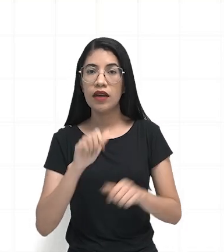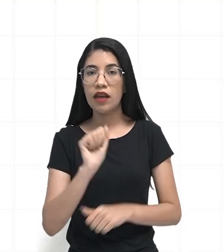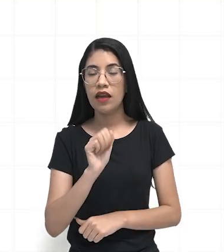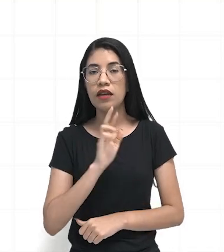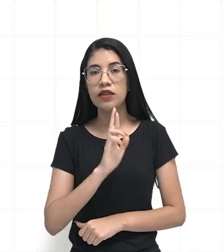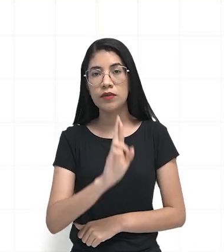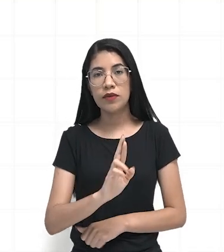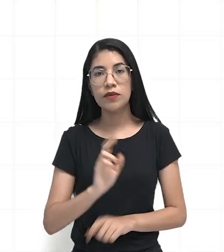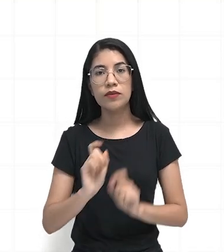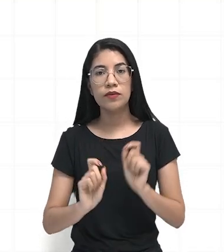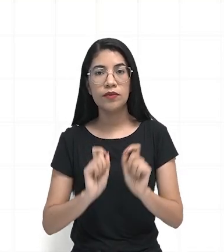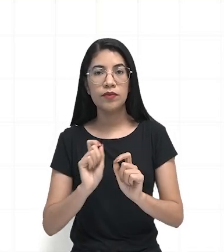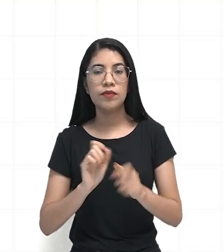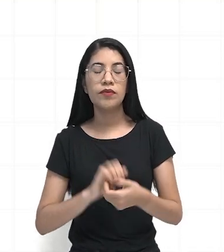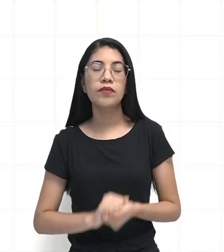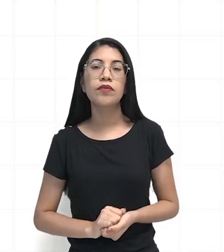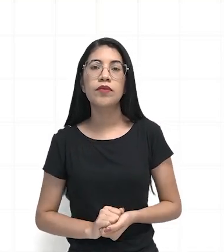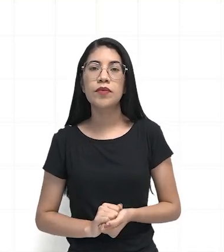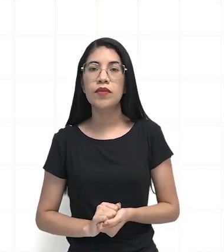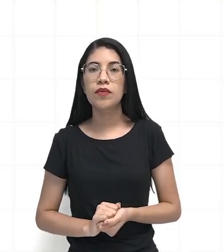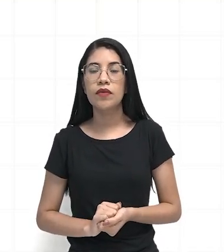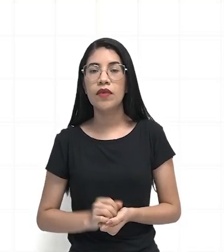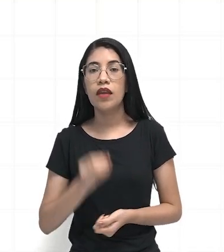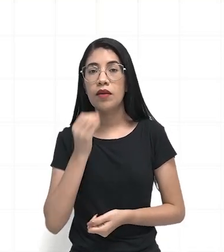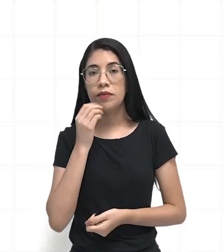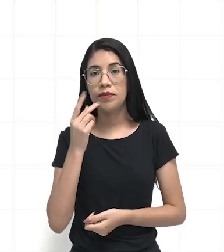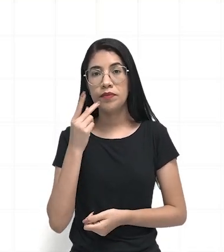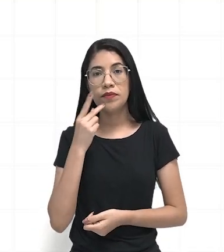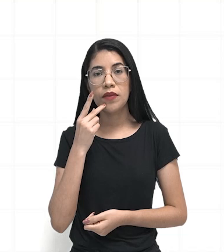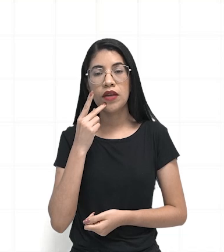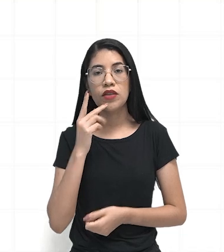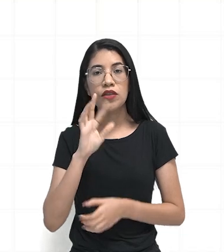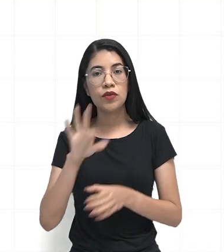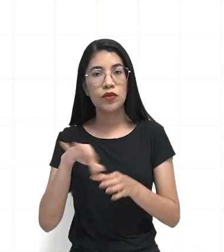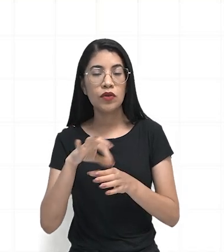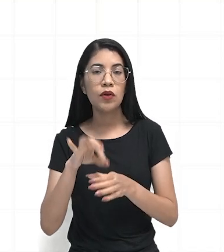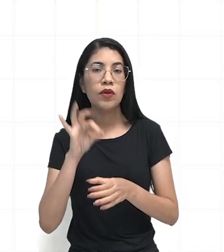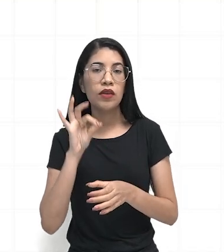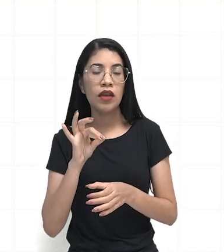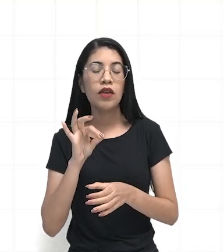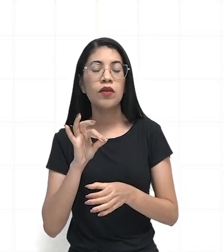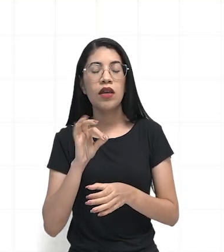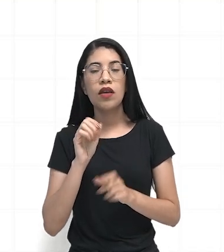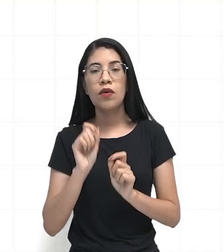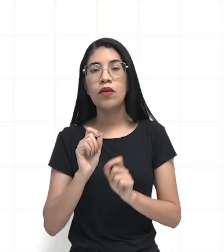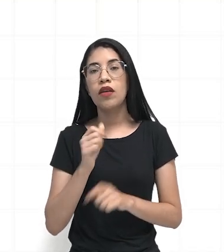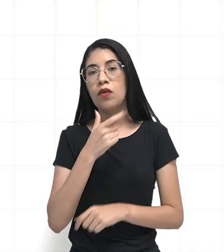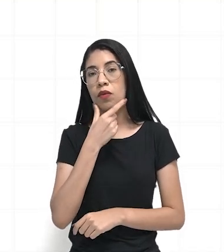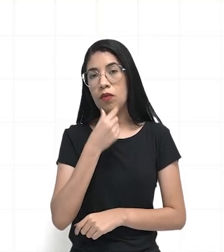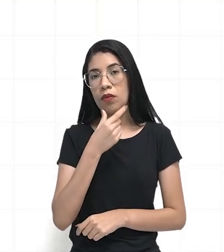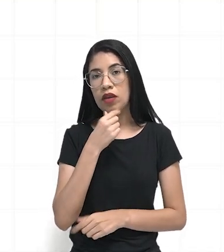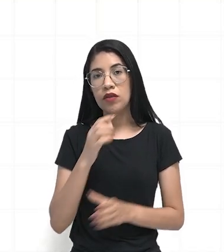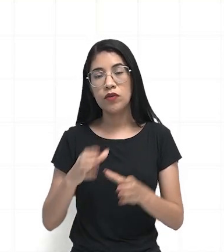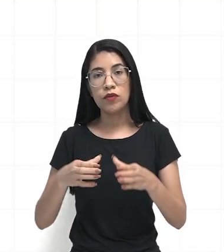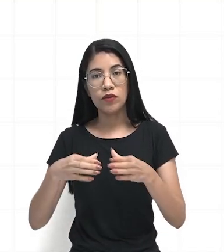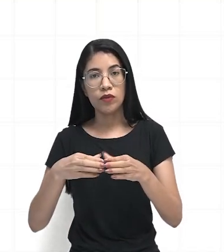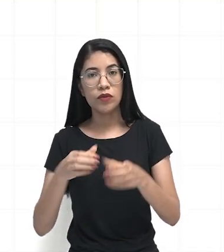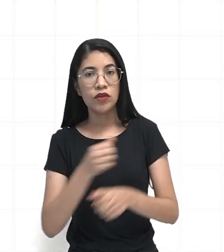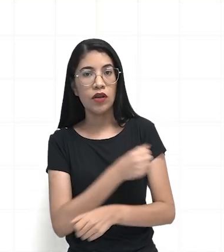certo? A probabilidade de ser sorteado um menino dessa turma